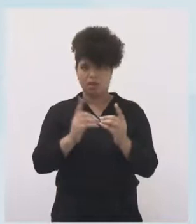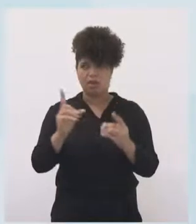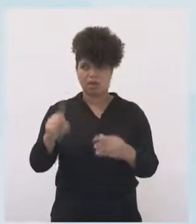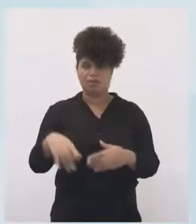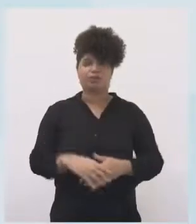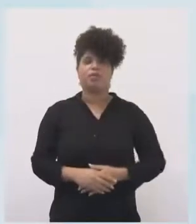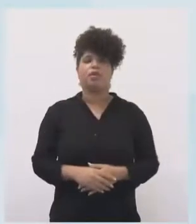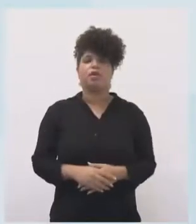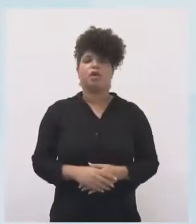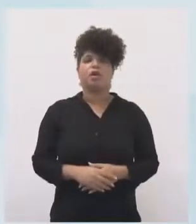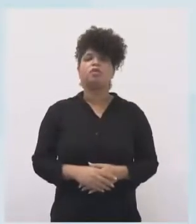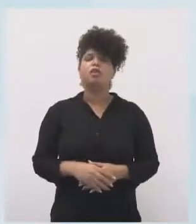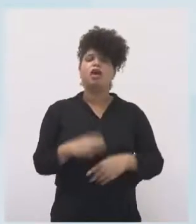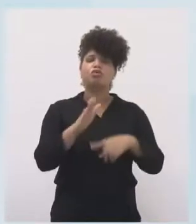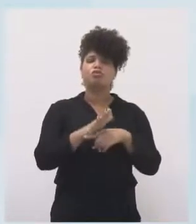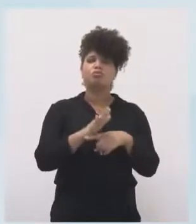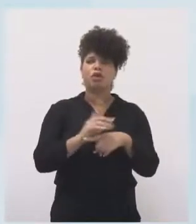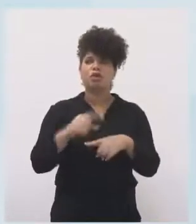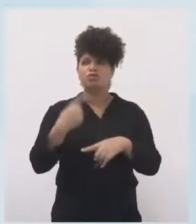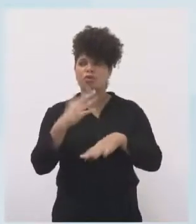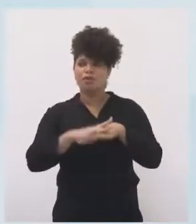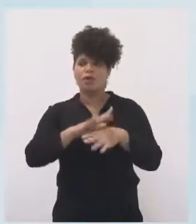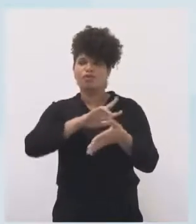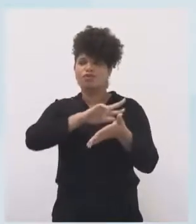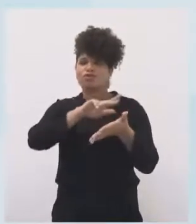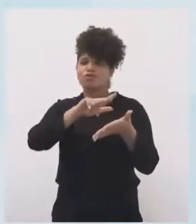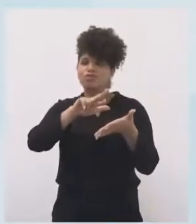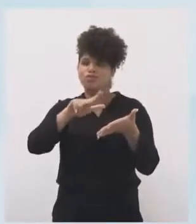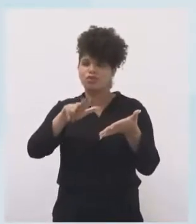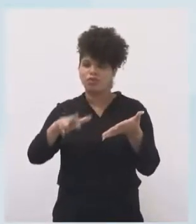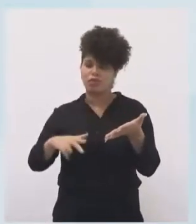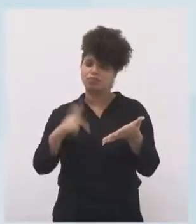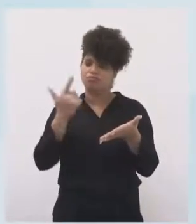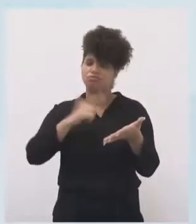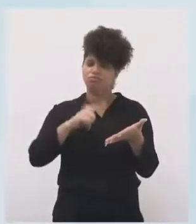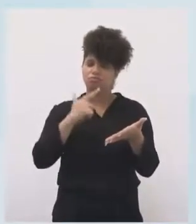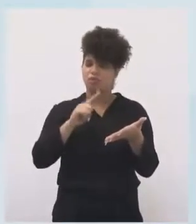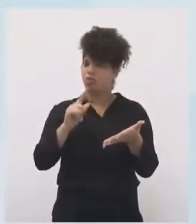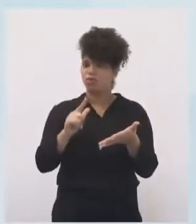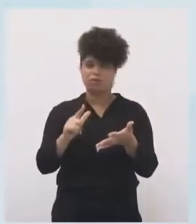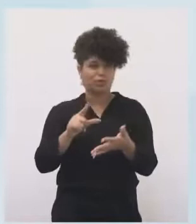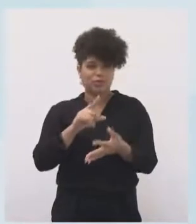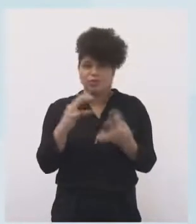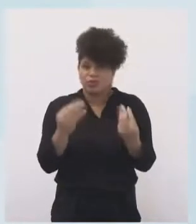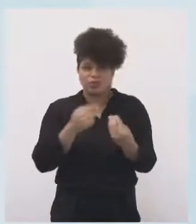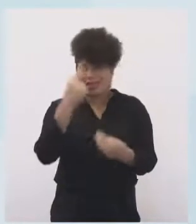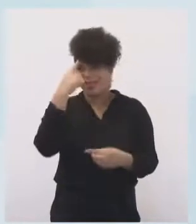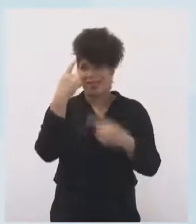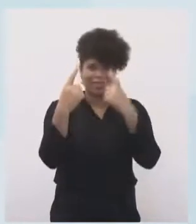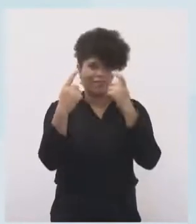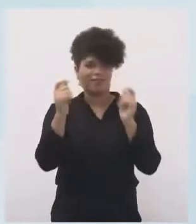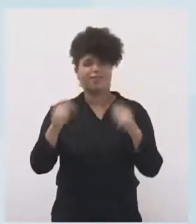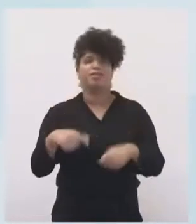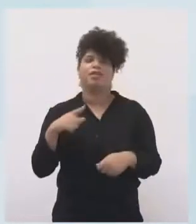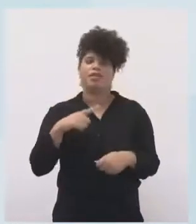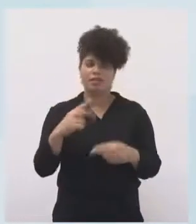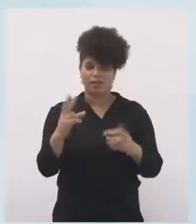que permite que vocês façam de tudo. Ela é integrada